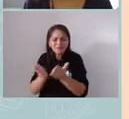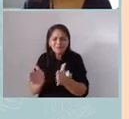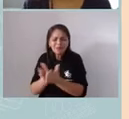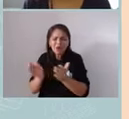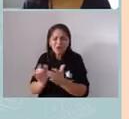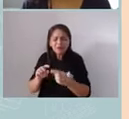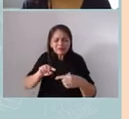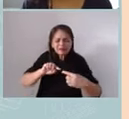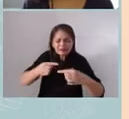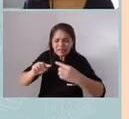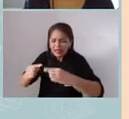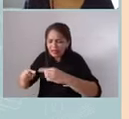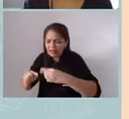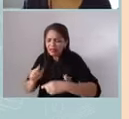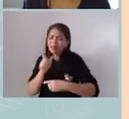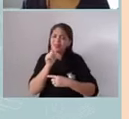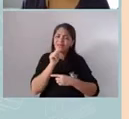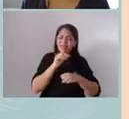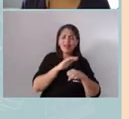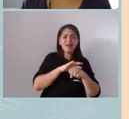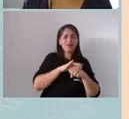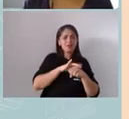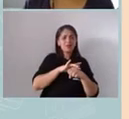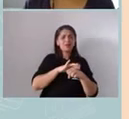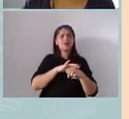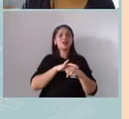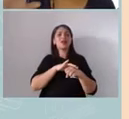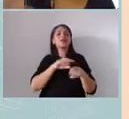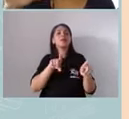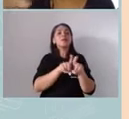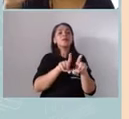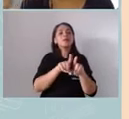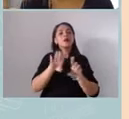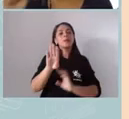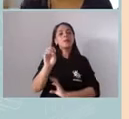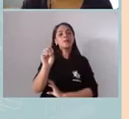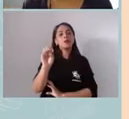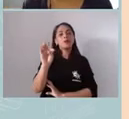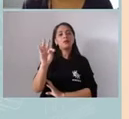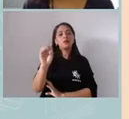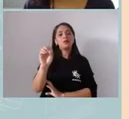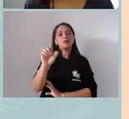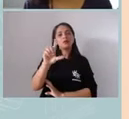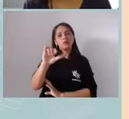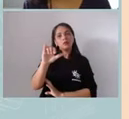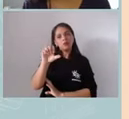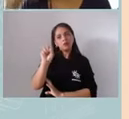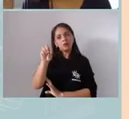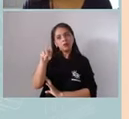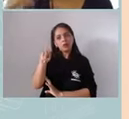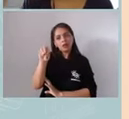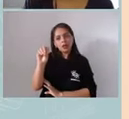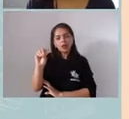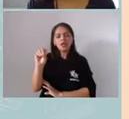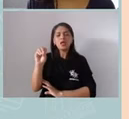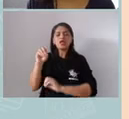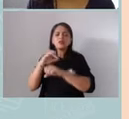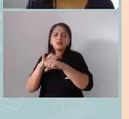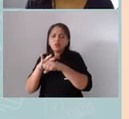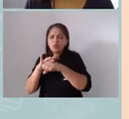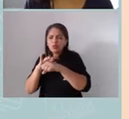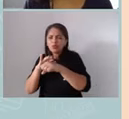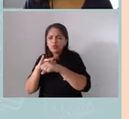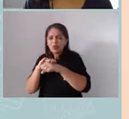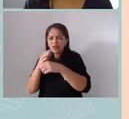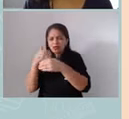relacionada aí à água contaminada. E o botulismo, que é aquela doença conhecida como a doença dos alimentos em conserva, né? A bactéria produz uma